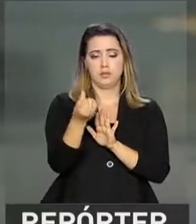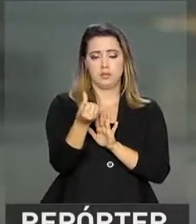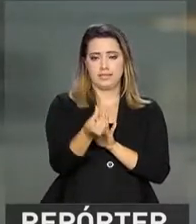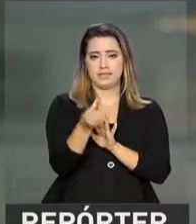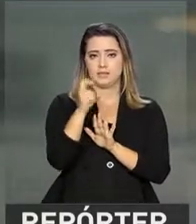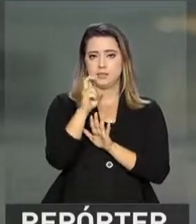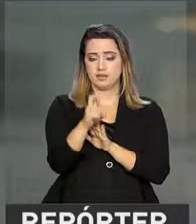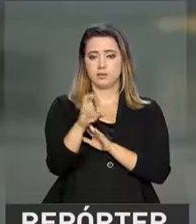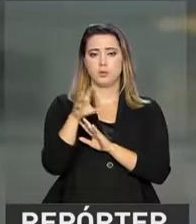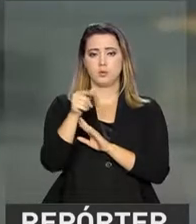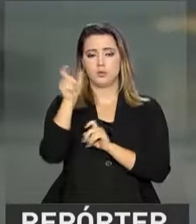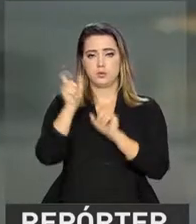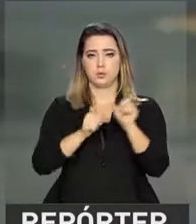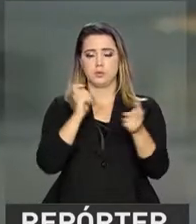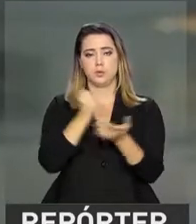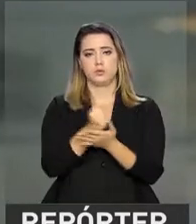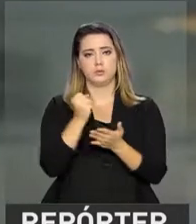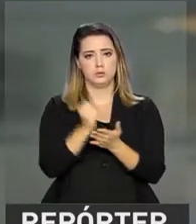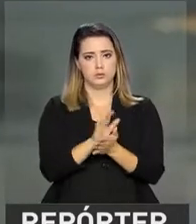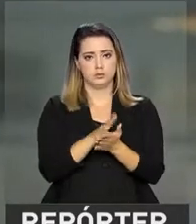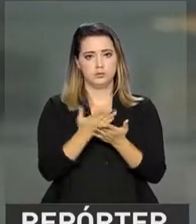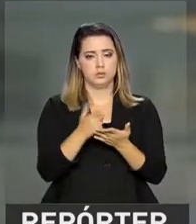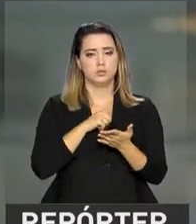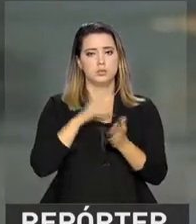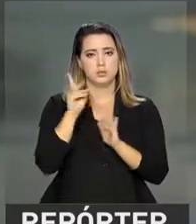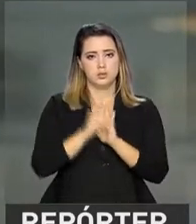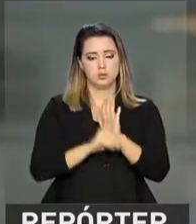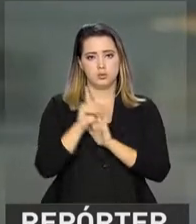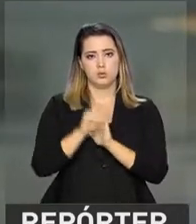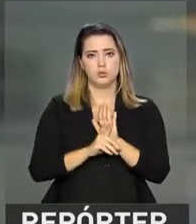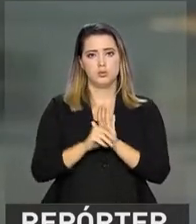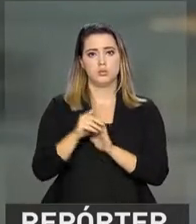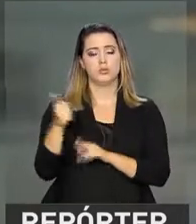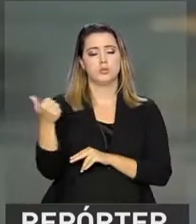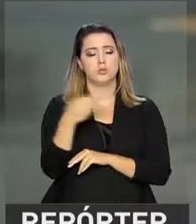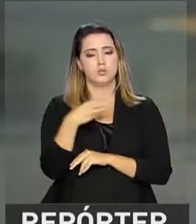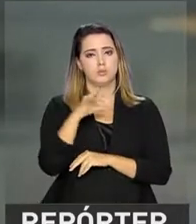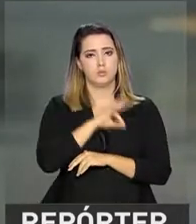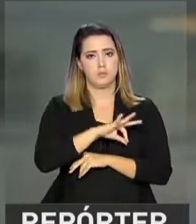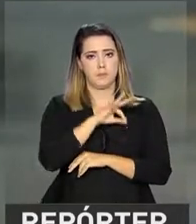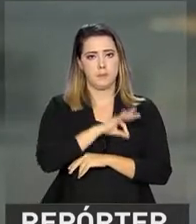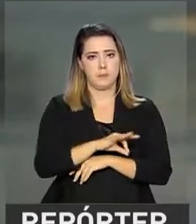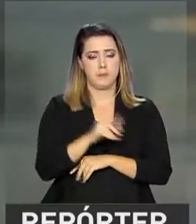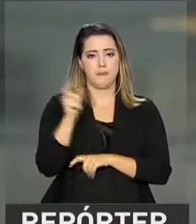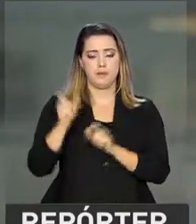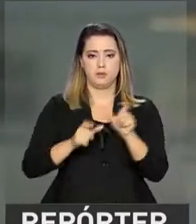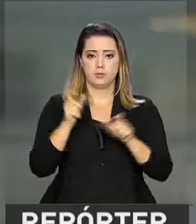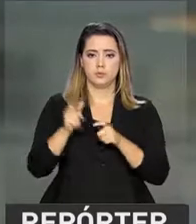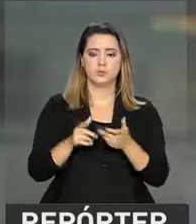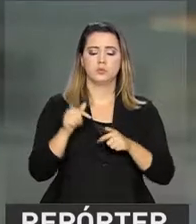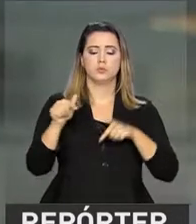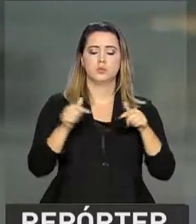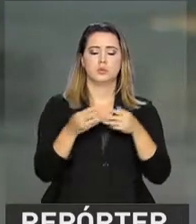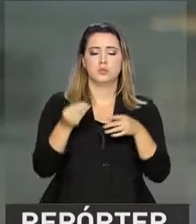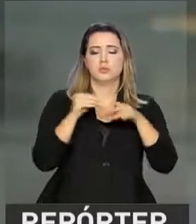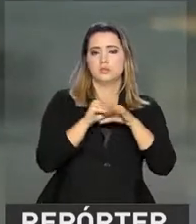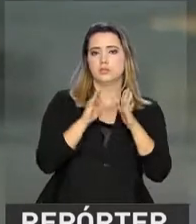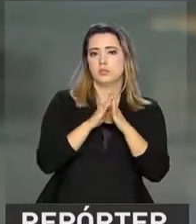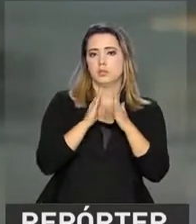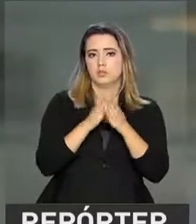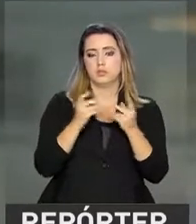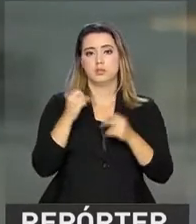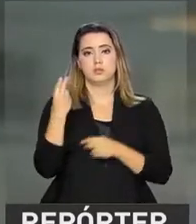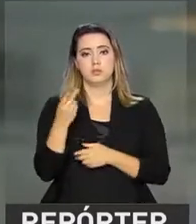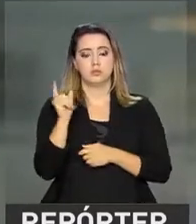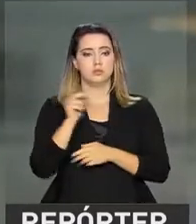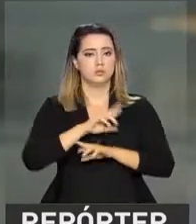1965. Todo trabalhador com carteira assinada tem direito ao 13º salário, como os trabalhadores domésticos, rurais,